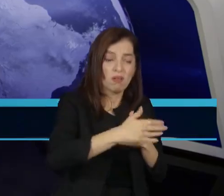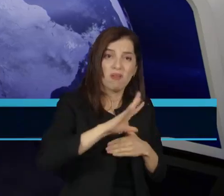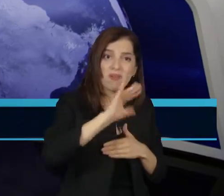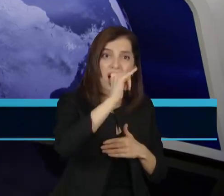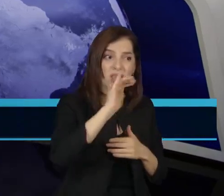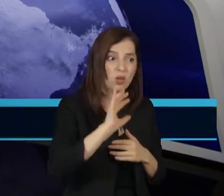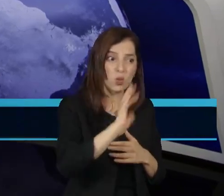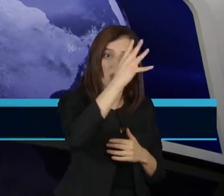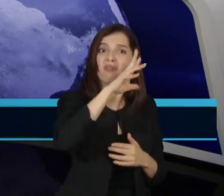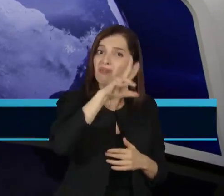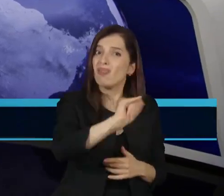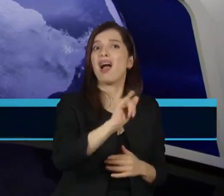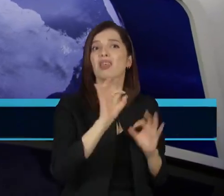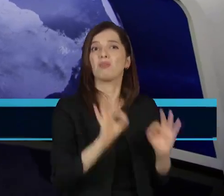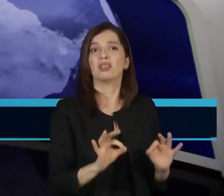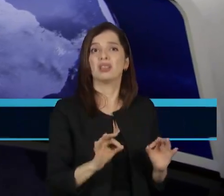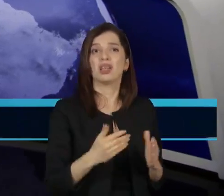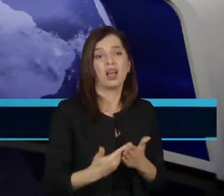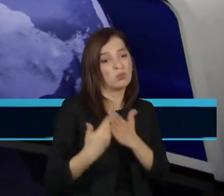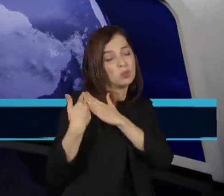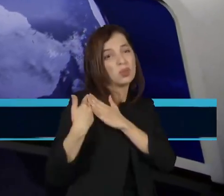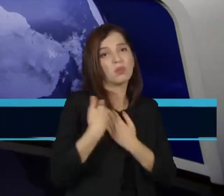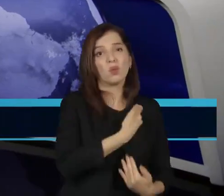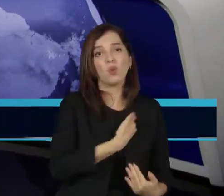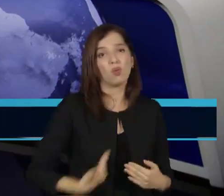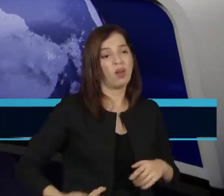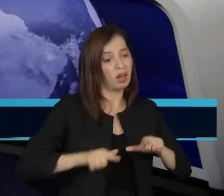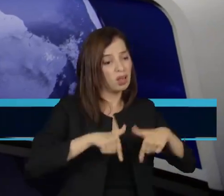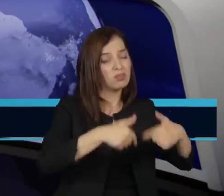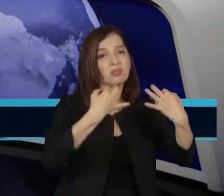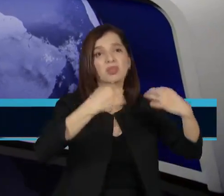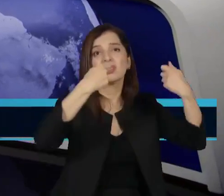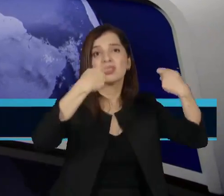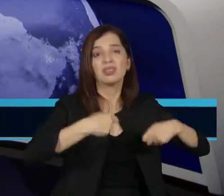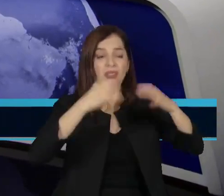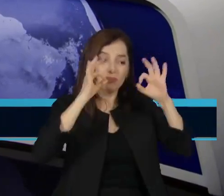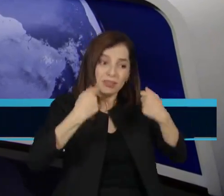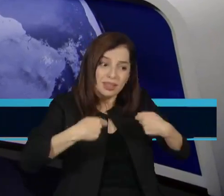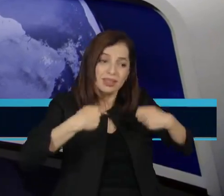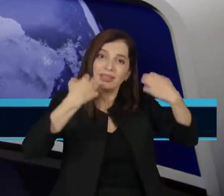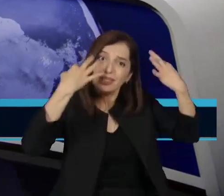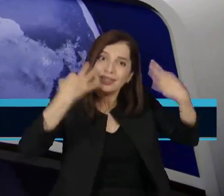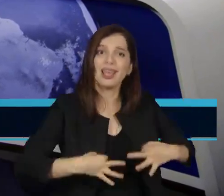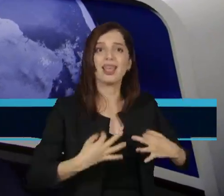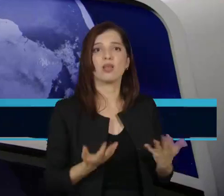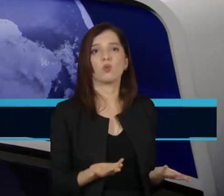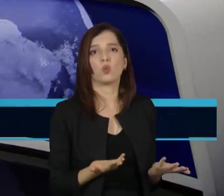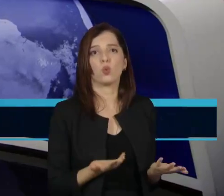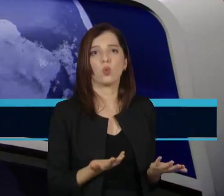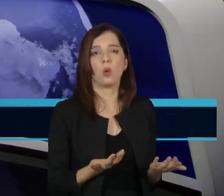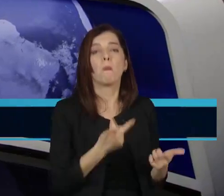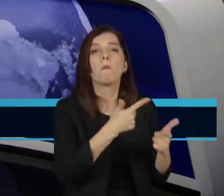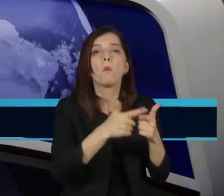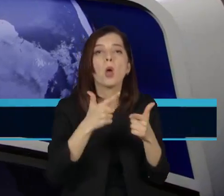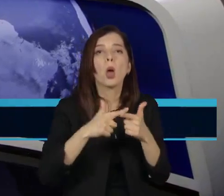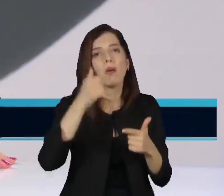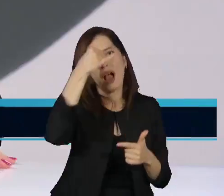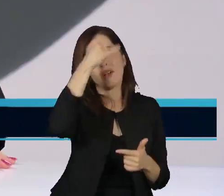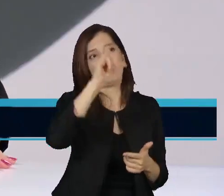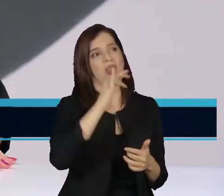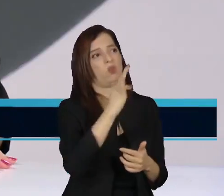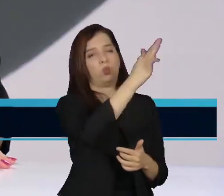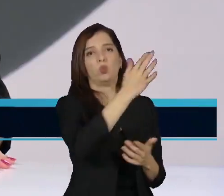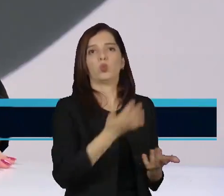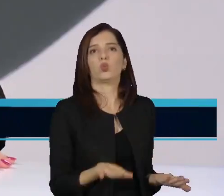ser canalizado de forma correta, de uma forma eficiente, para que a gente consiga evitar esse tipo de caso, porque a gente está falando